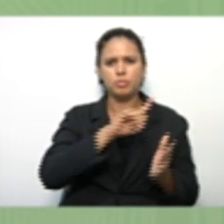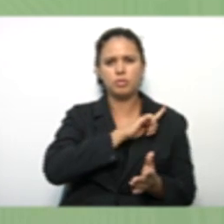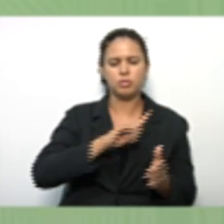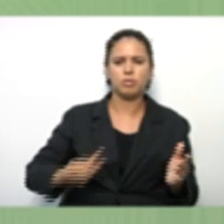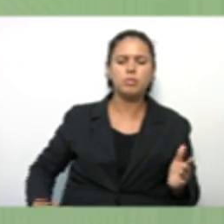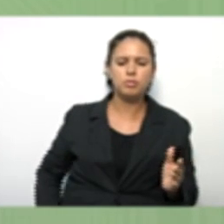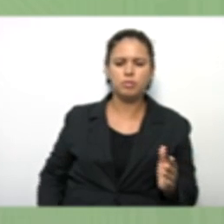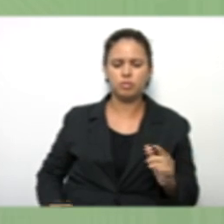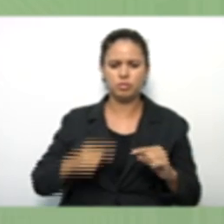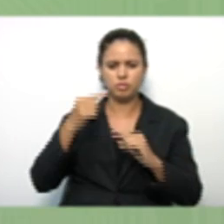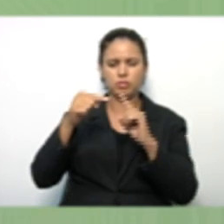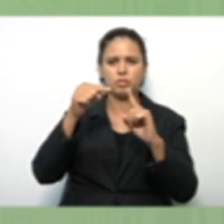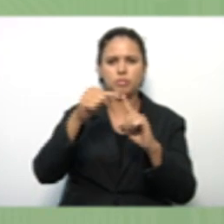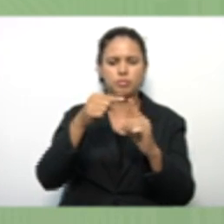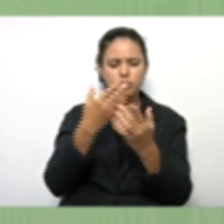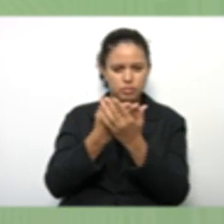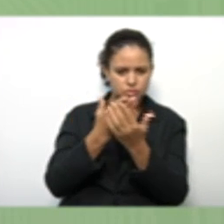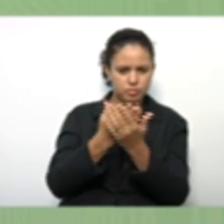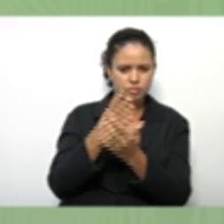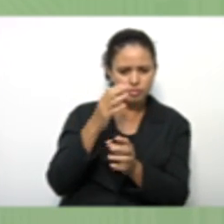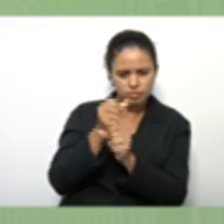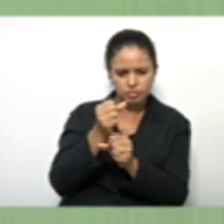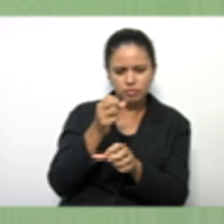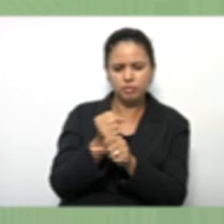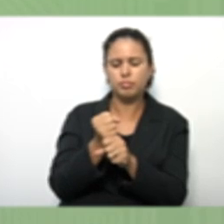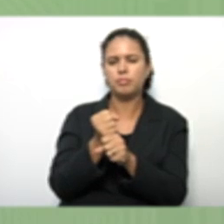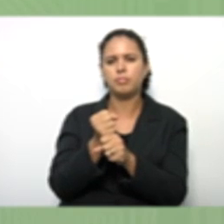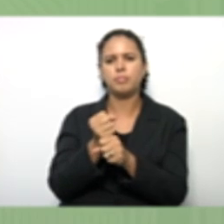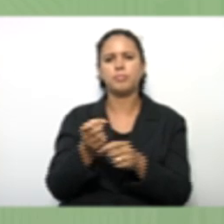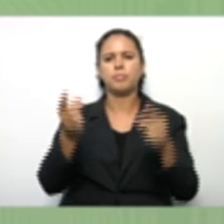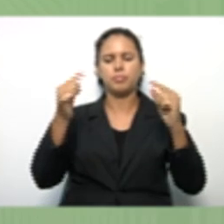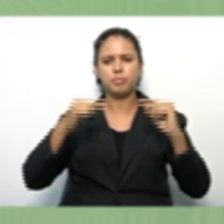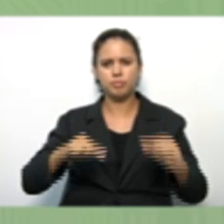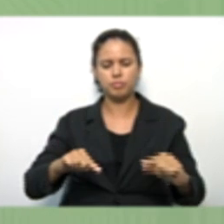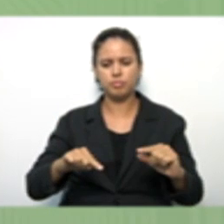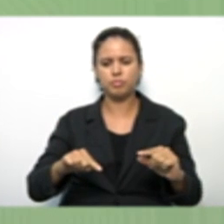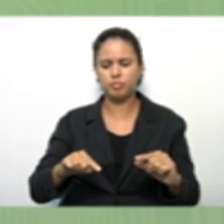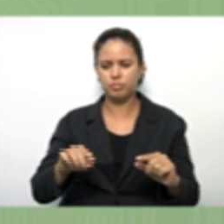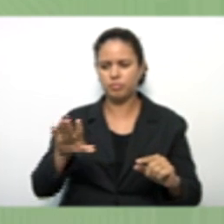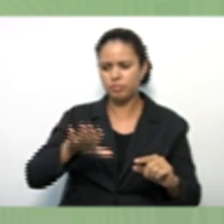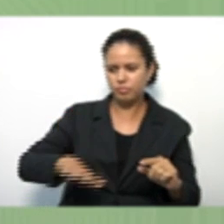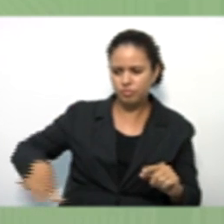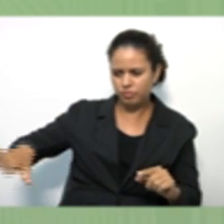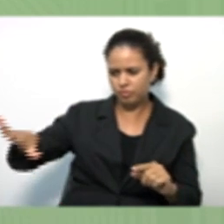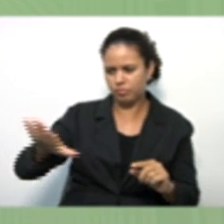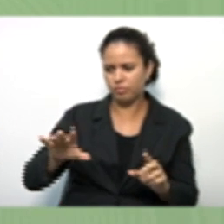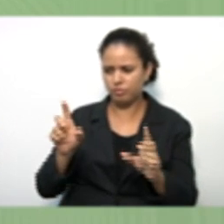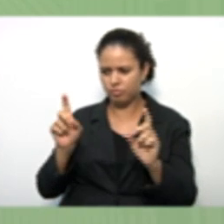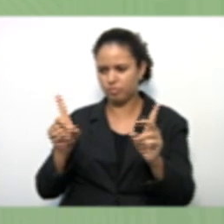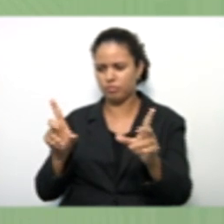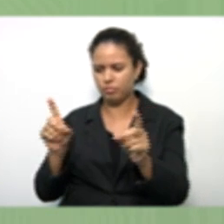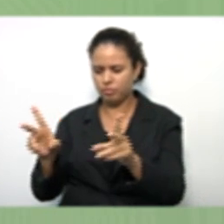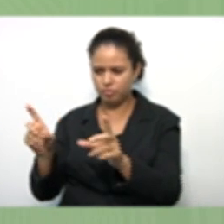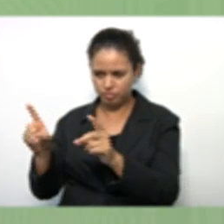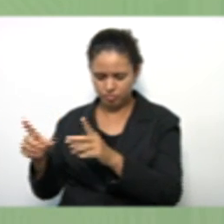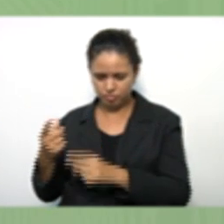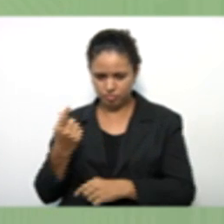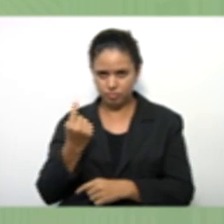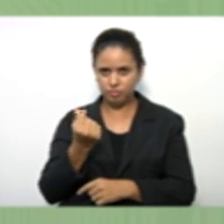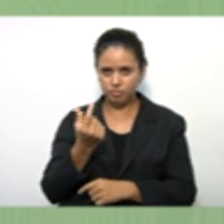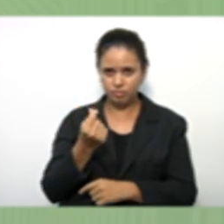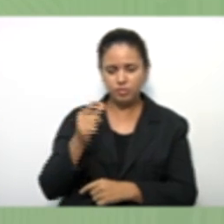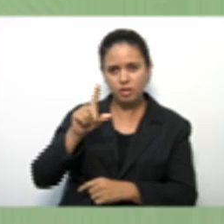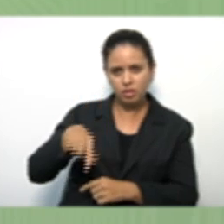estudo da contabilidade? O mercado financeiro. Será que somente o mercado financeiro que é objeto